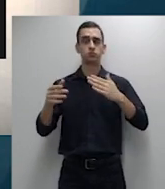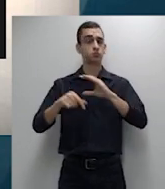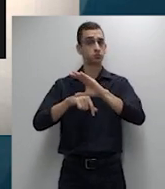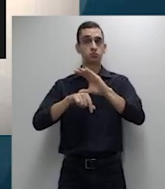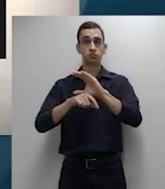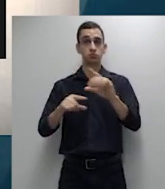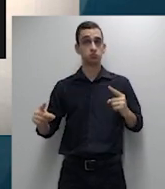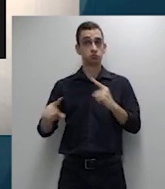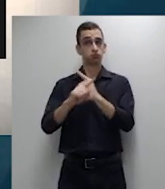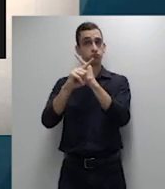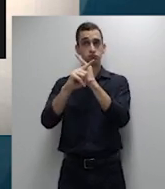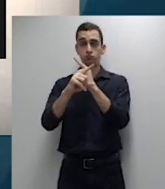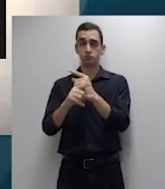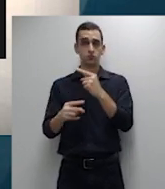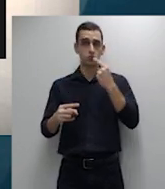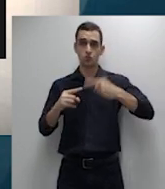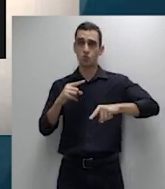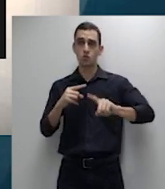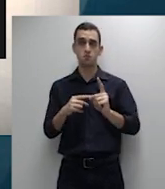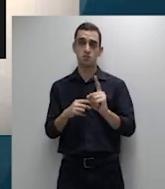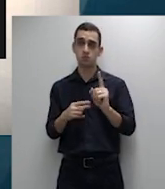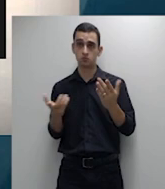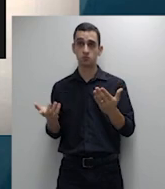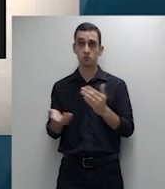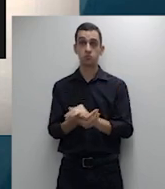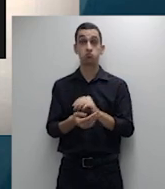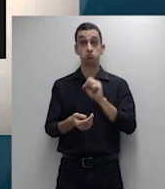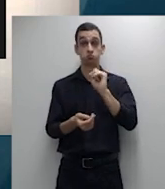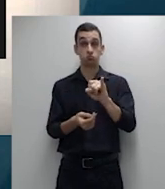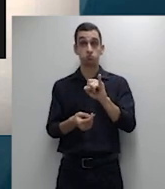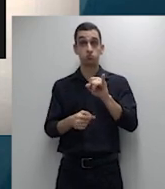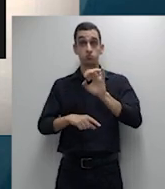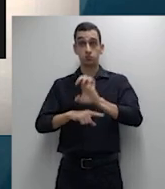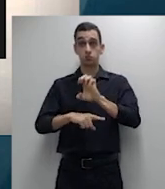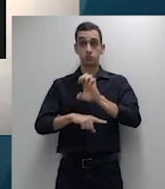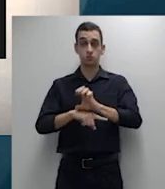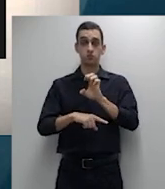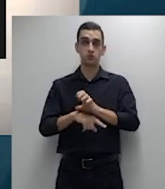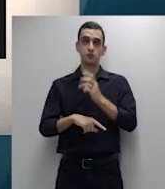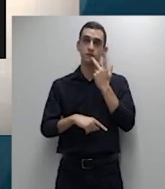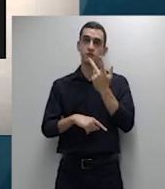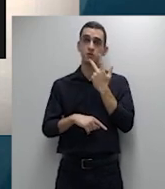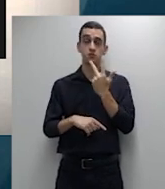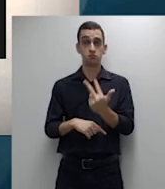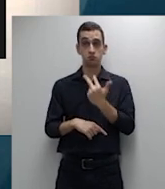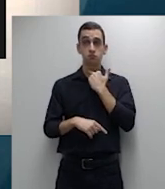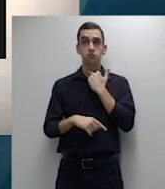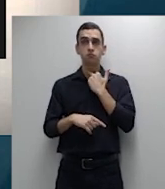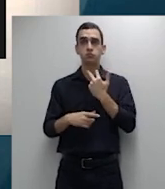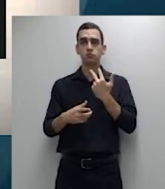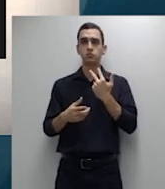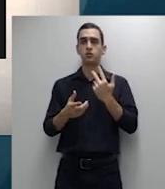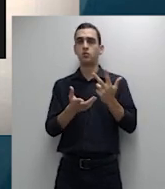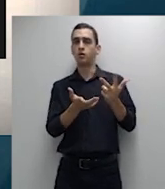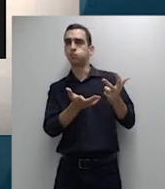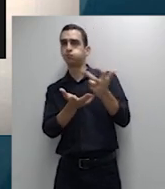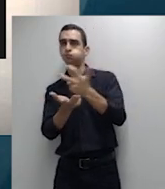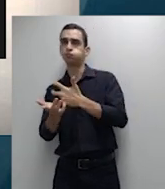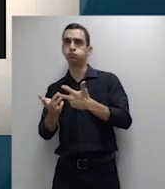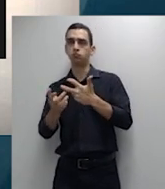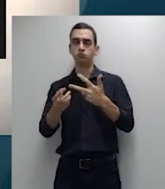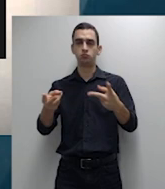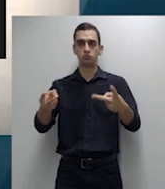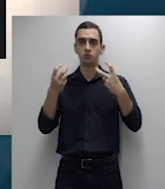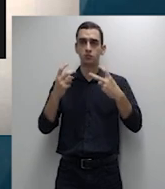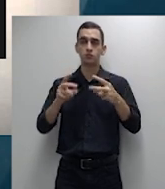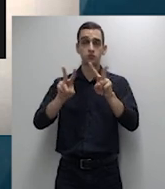porque aqui é feita por um estado-membro Então se o estado-membro não pode cobrar não pode delegar a um concessionário seu a